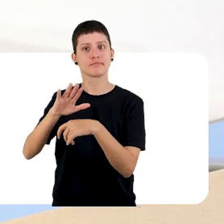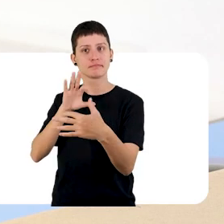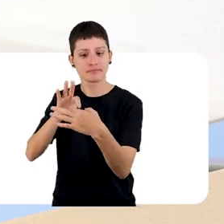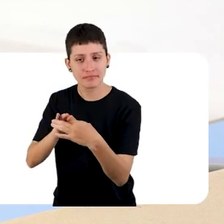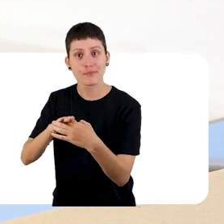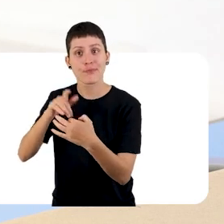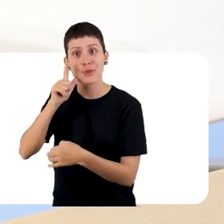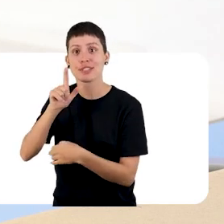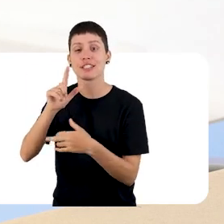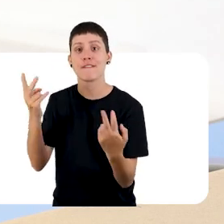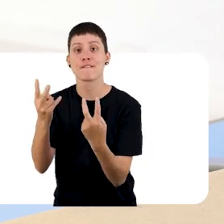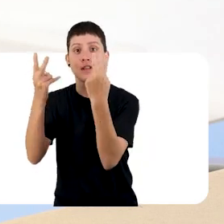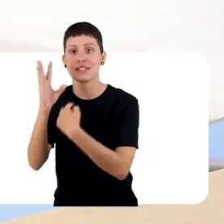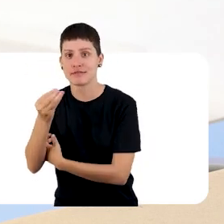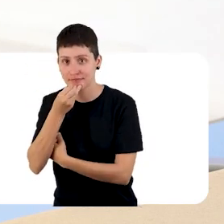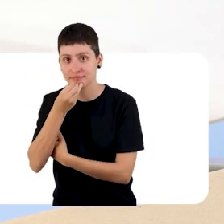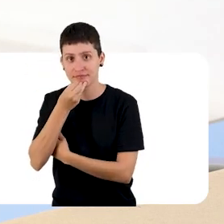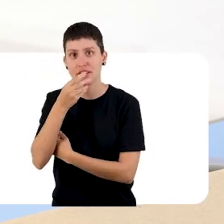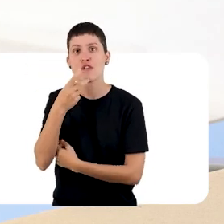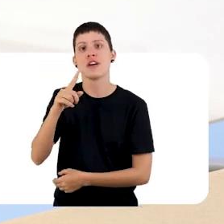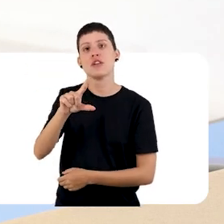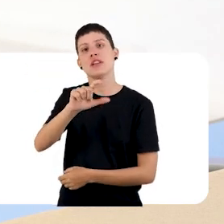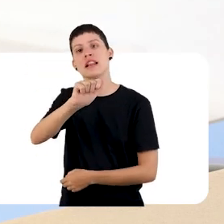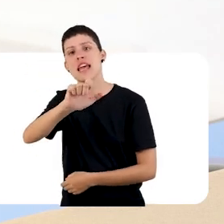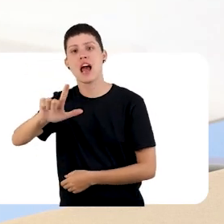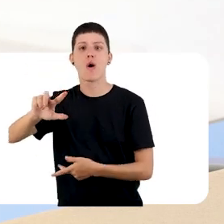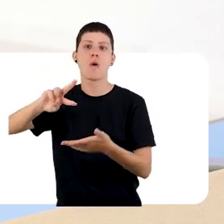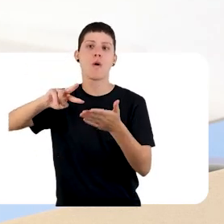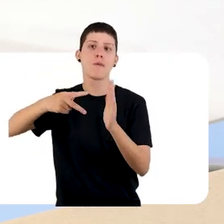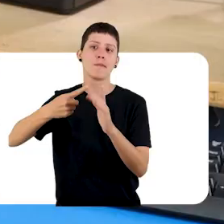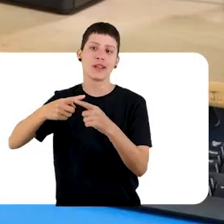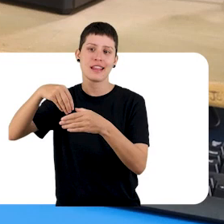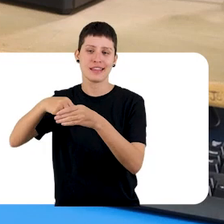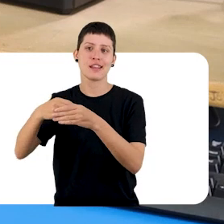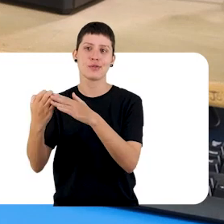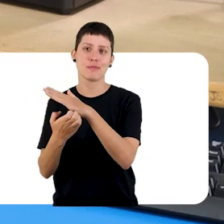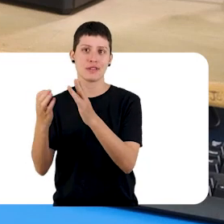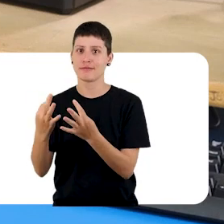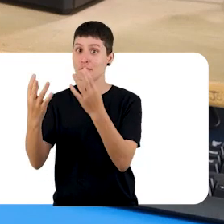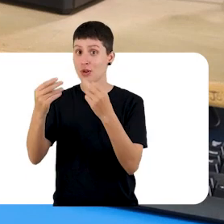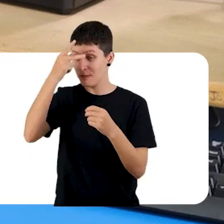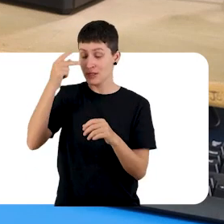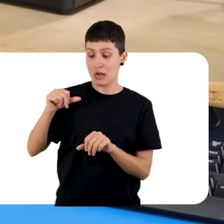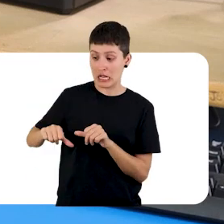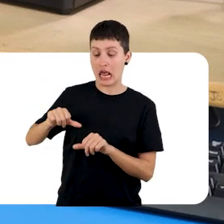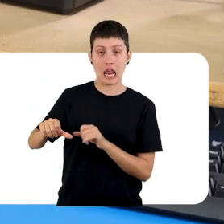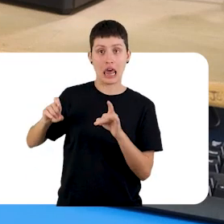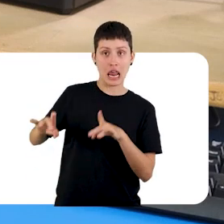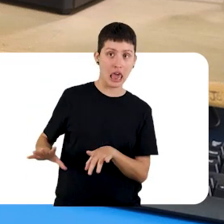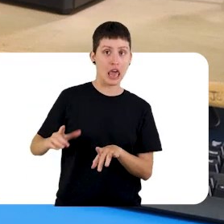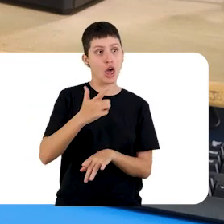à oportunidade que ele está tendo. Falo de lealdade porque também em empresas de tecnologia você tem um turnover muito